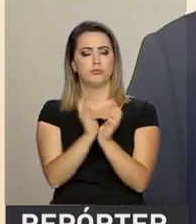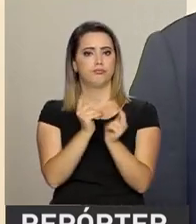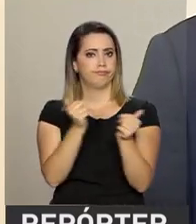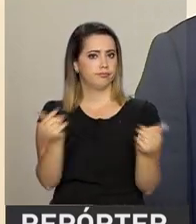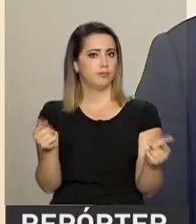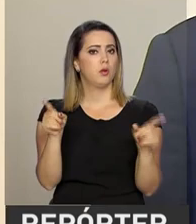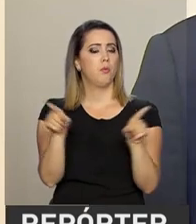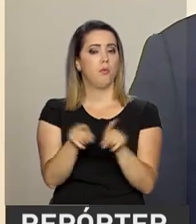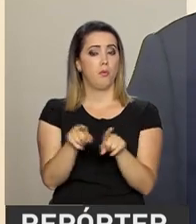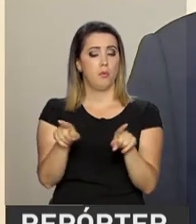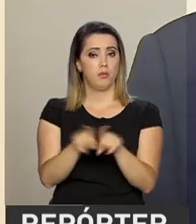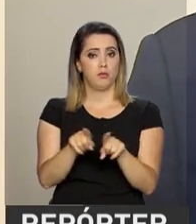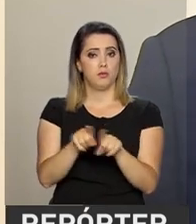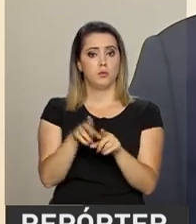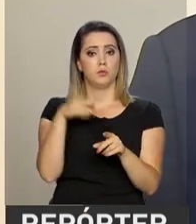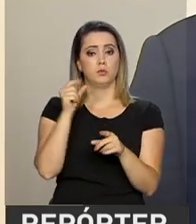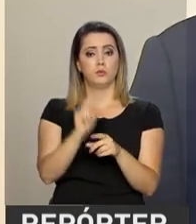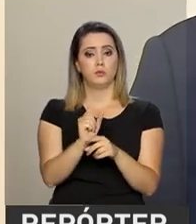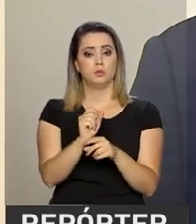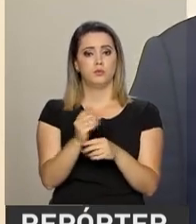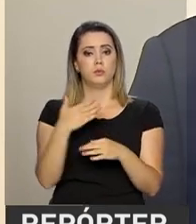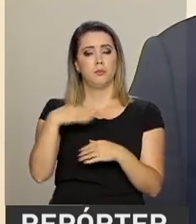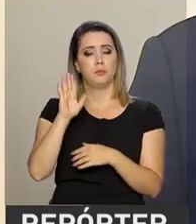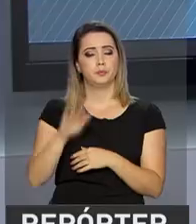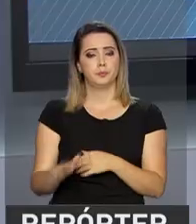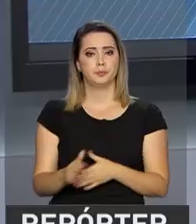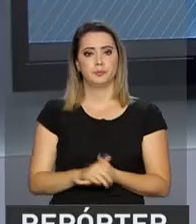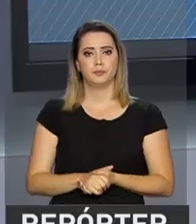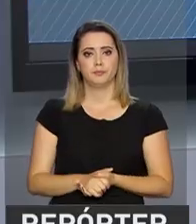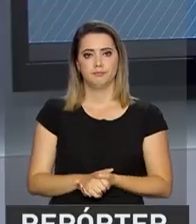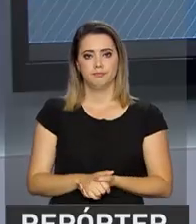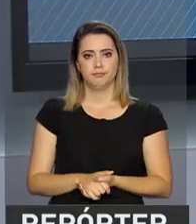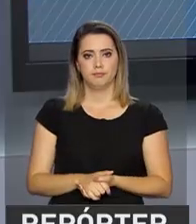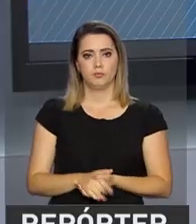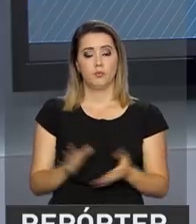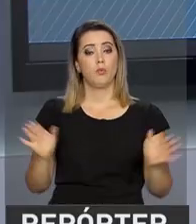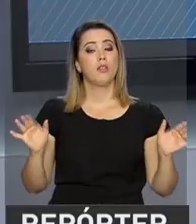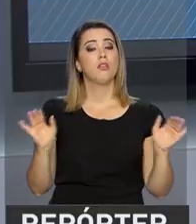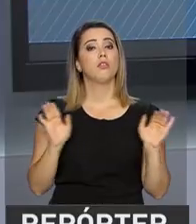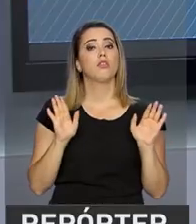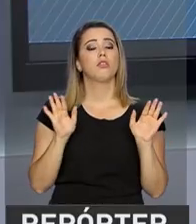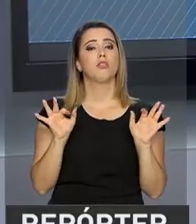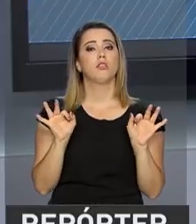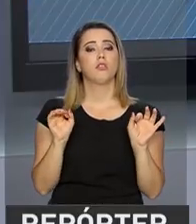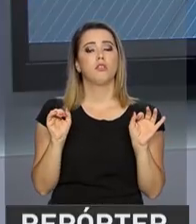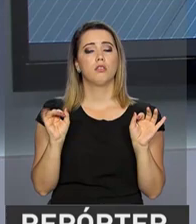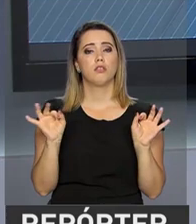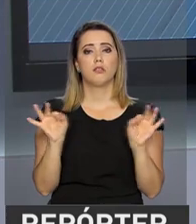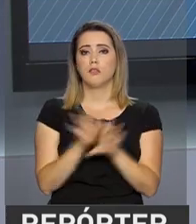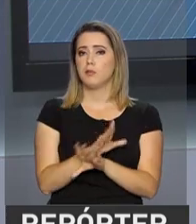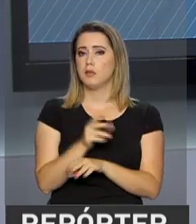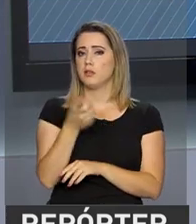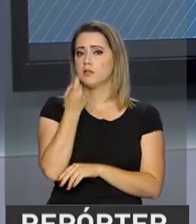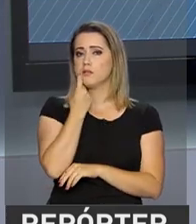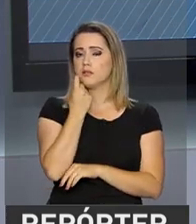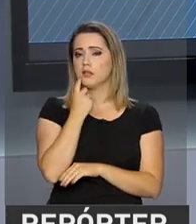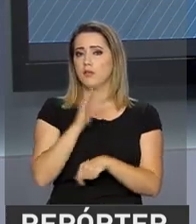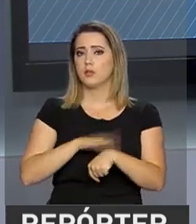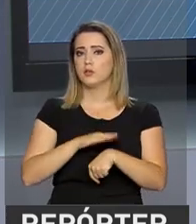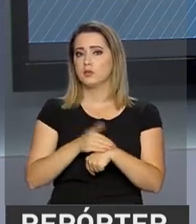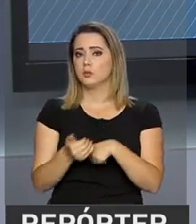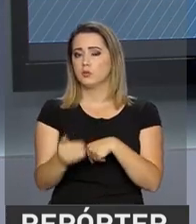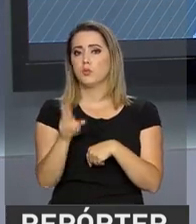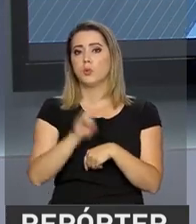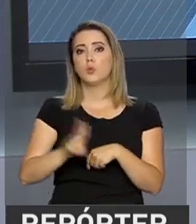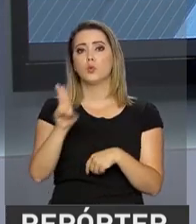agricultura familiar o medo da violência familiar mais baratos termina na sexta feira o prazo para a solicitação do uso do nome